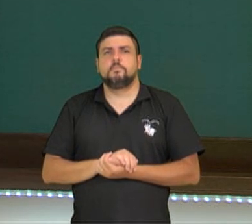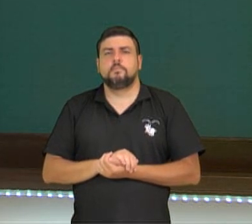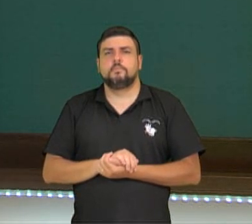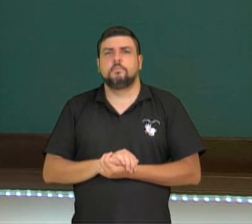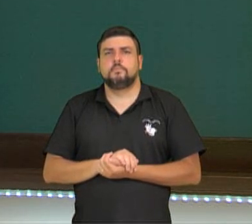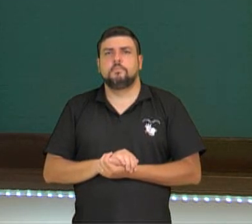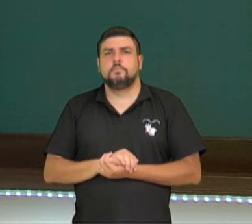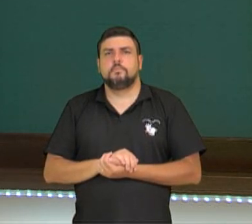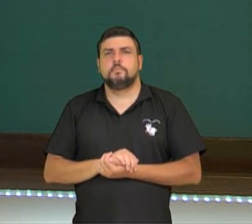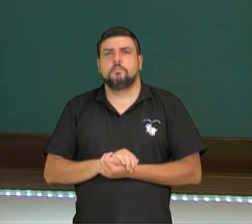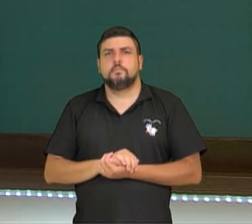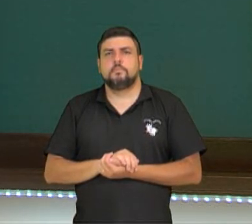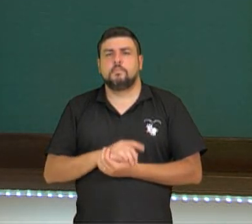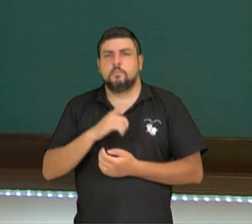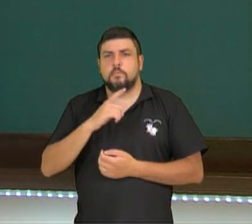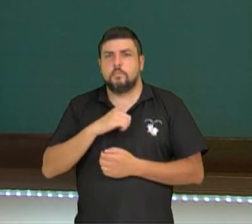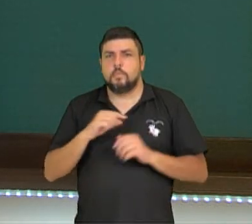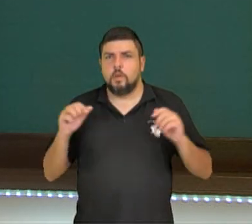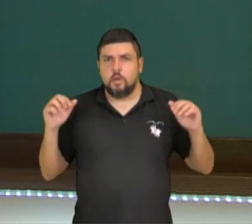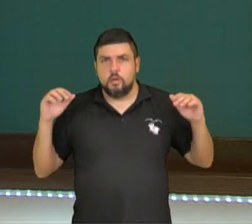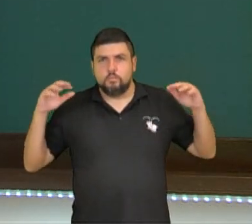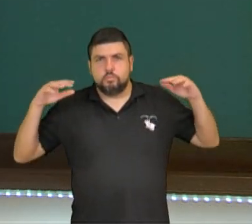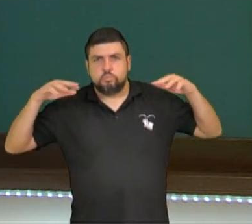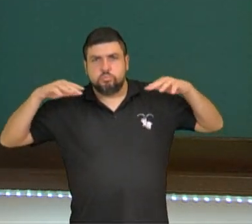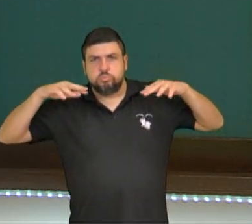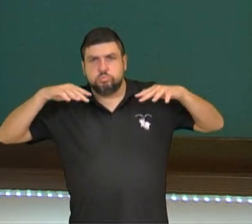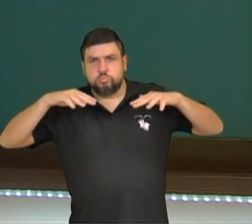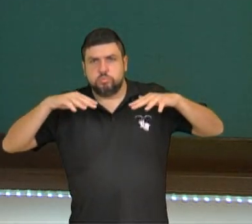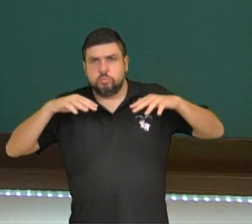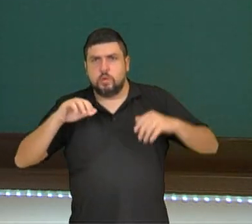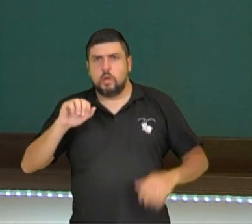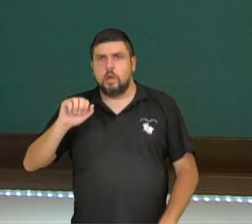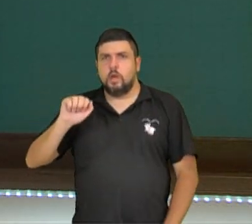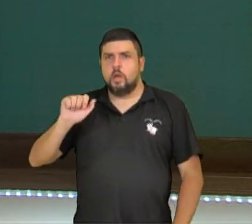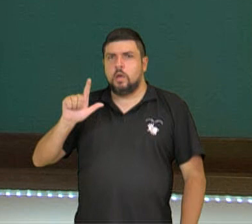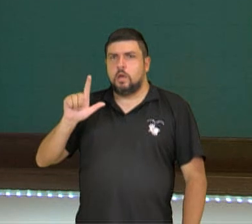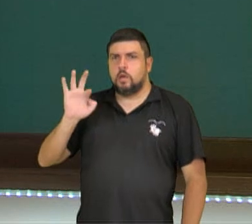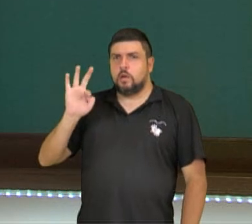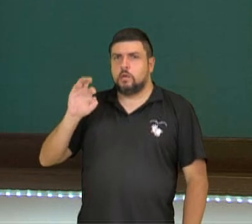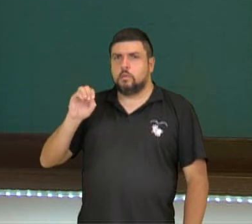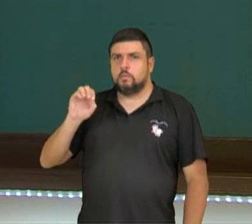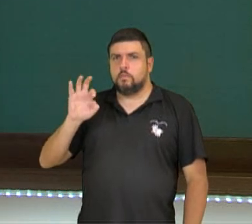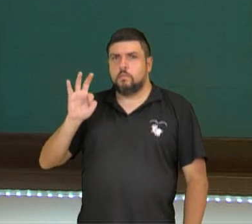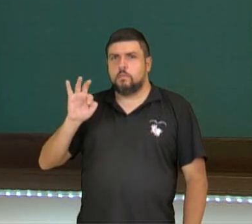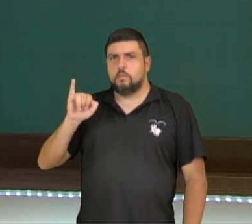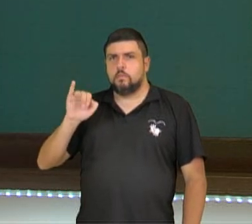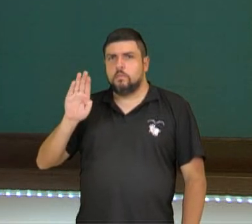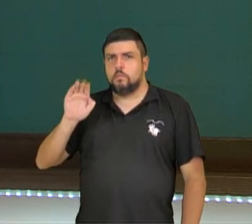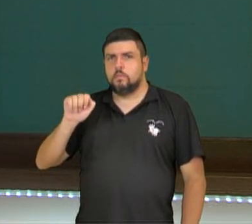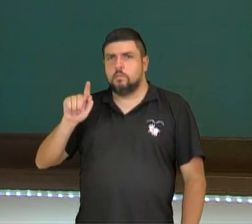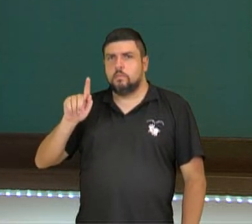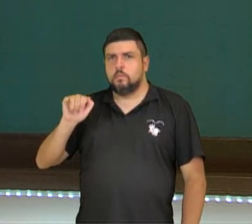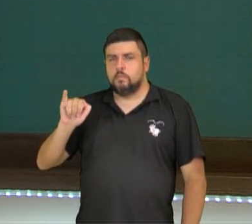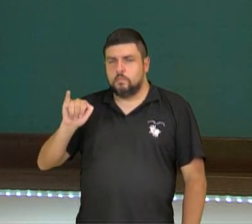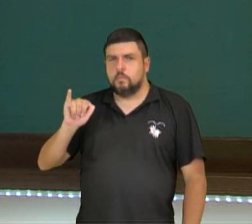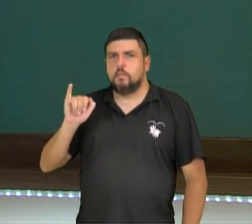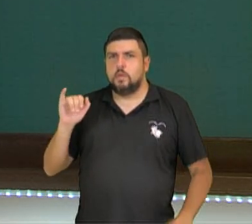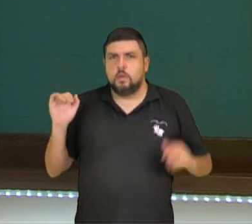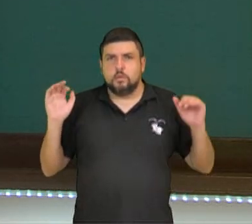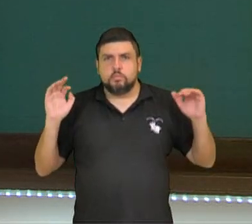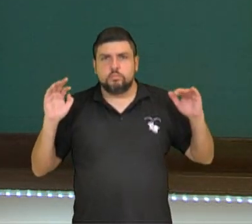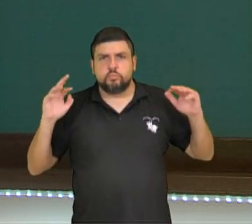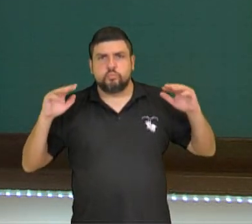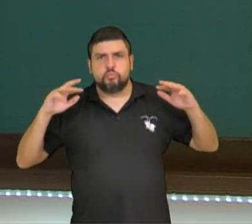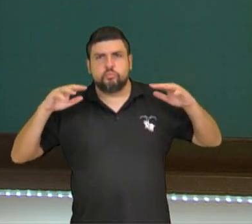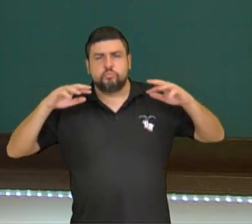o Alto Tibagi, a região onde ele nasce, que é a parte mais elevada aqui. Lembrando que as